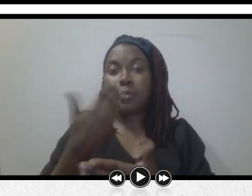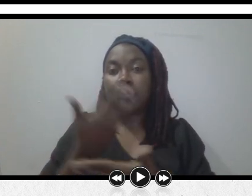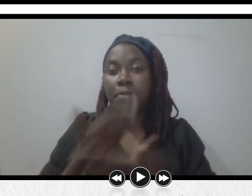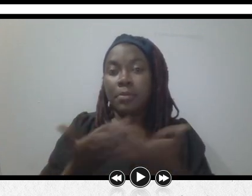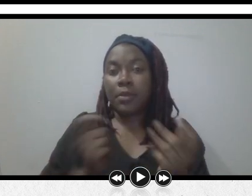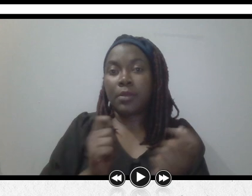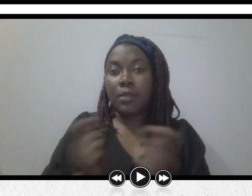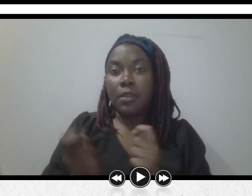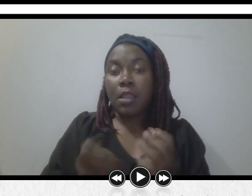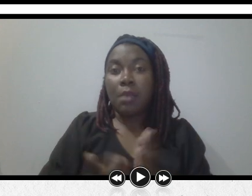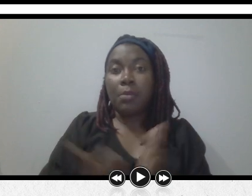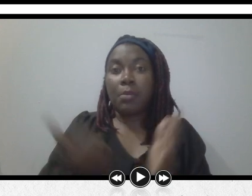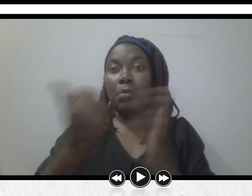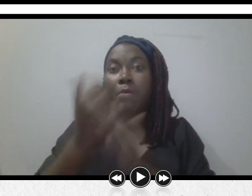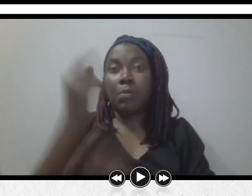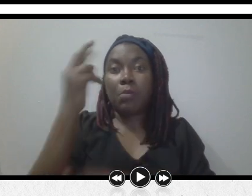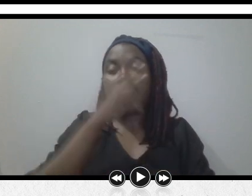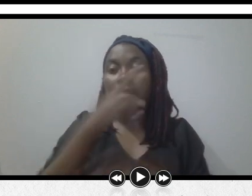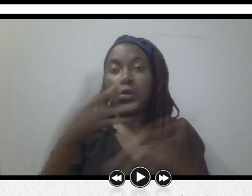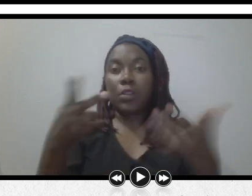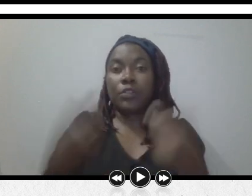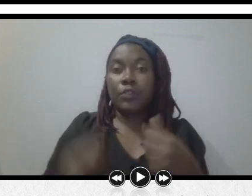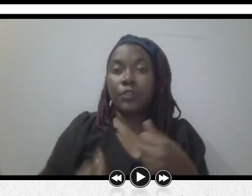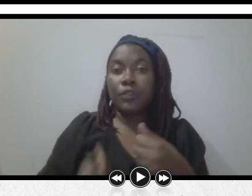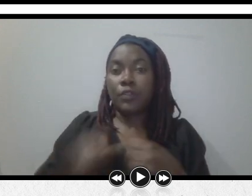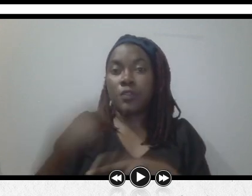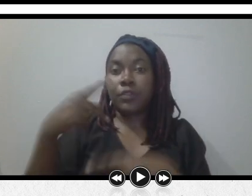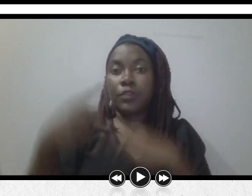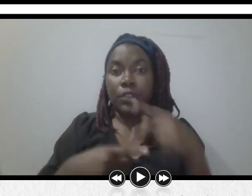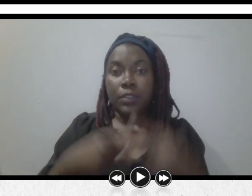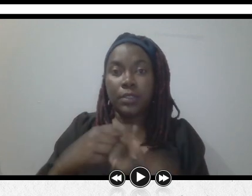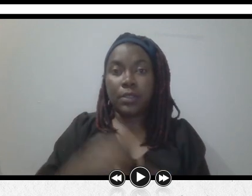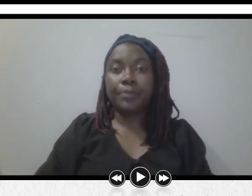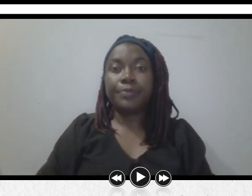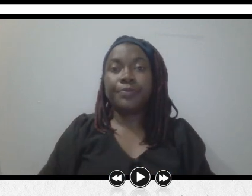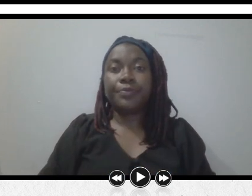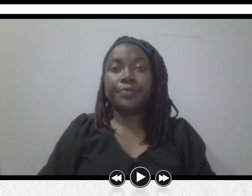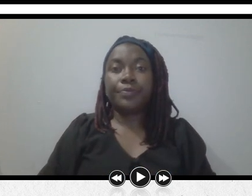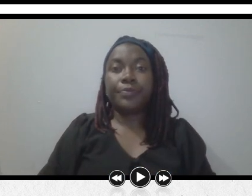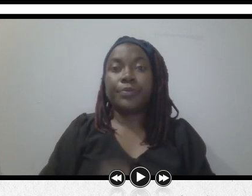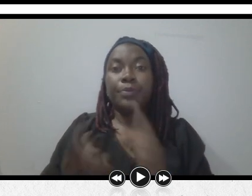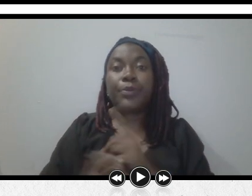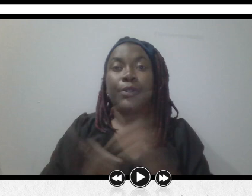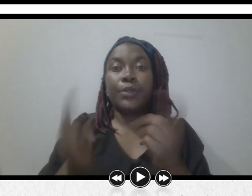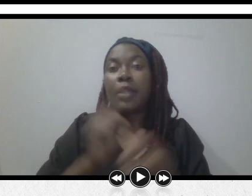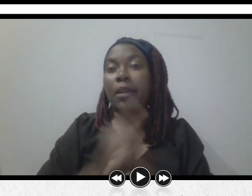Nos últimos séculos, o modelo econômico aumentou significativamente a qualidade de vida da população.